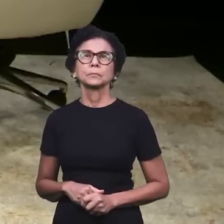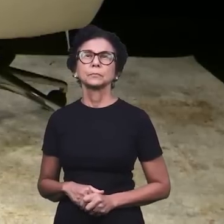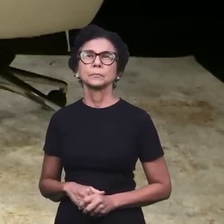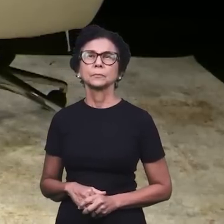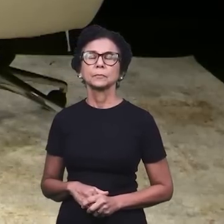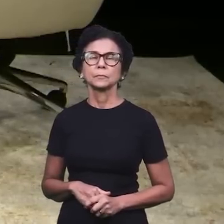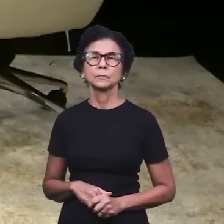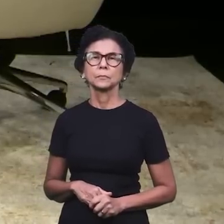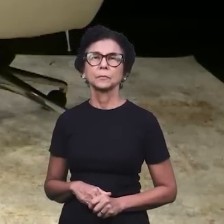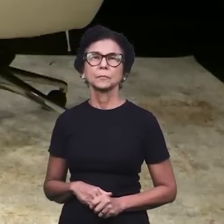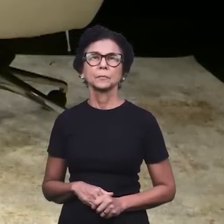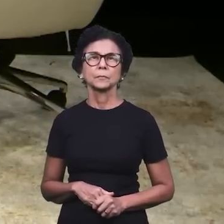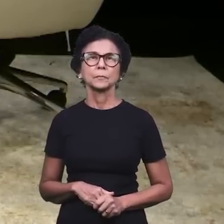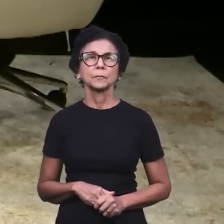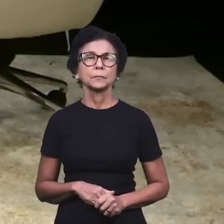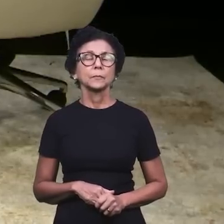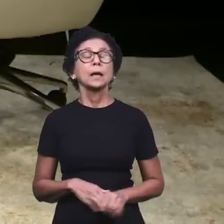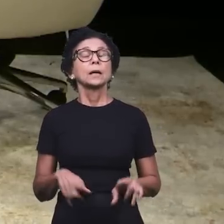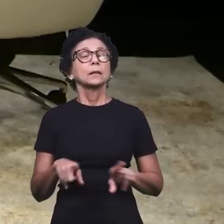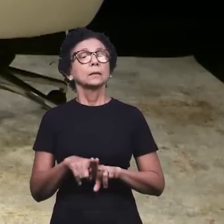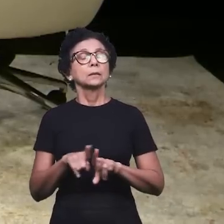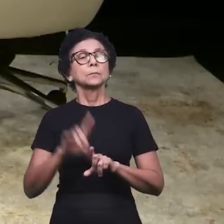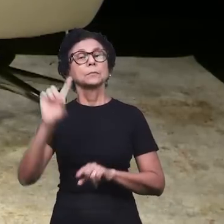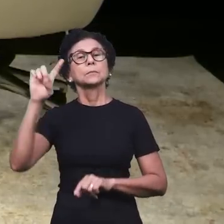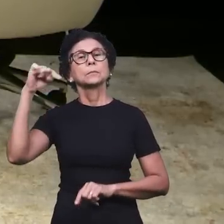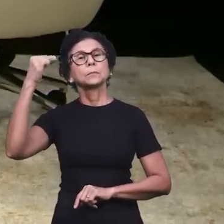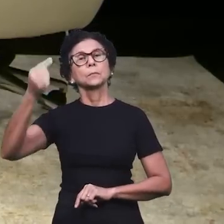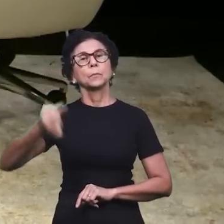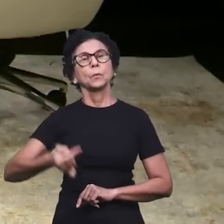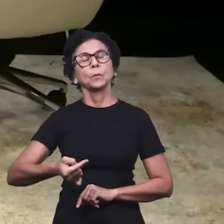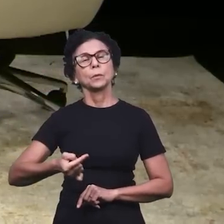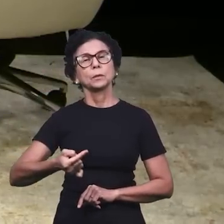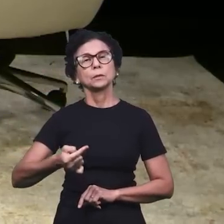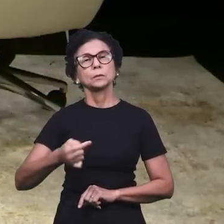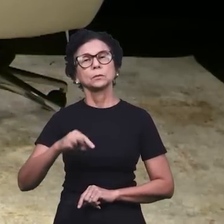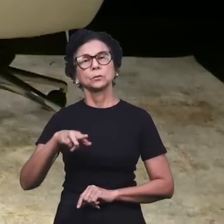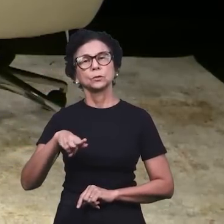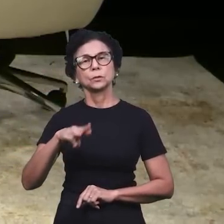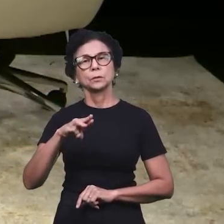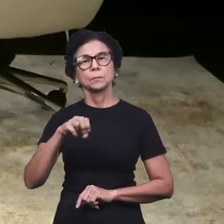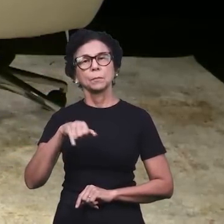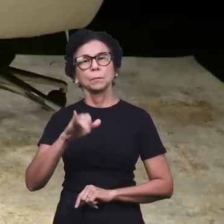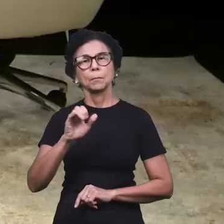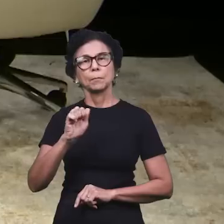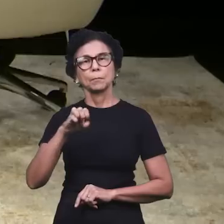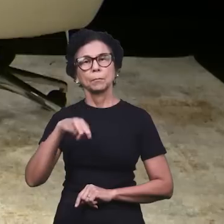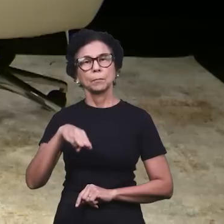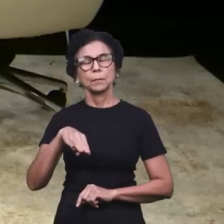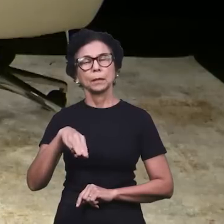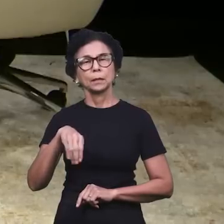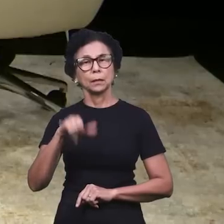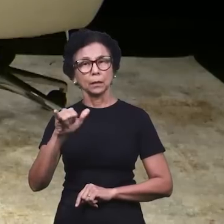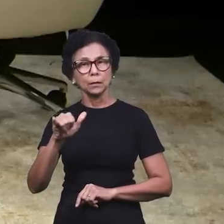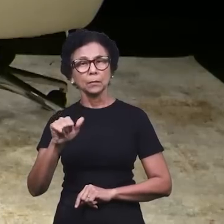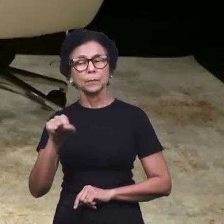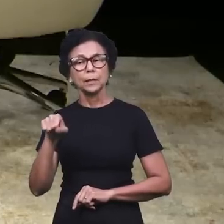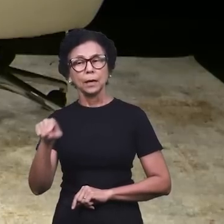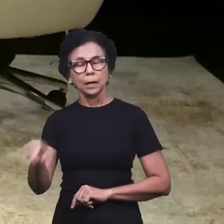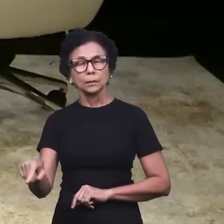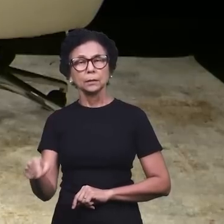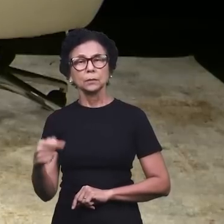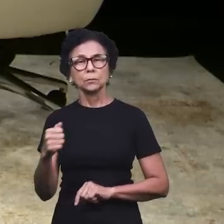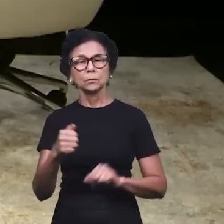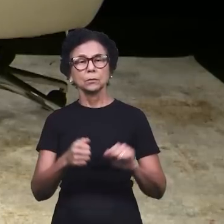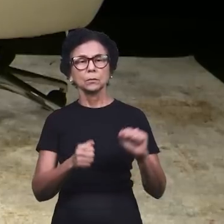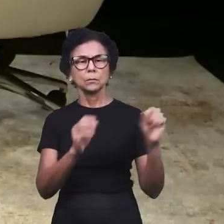Depois dali, de Miami, nós viemos para Orlando. Isso. Foi a nossa... saímos